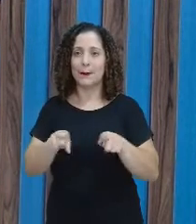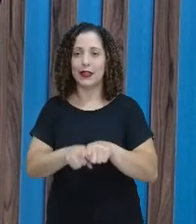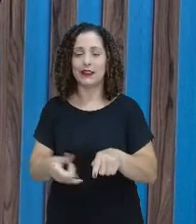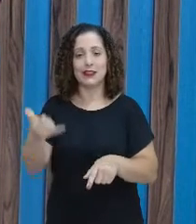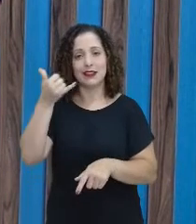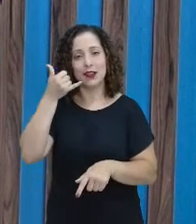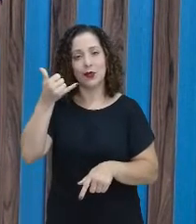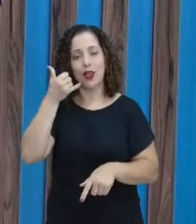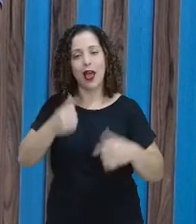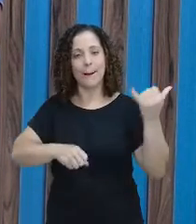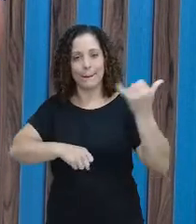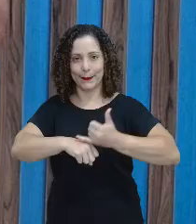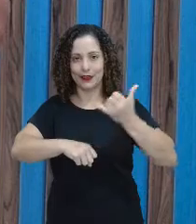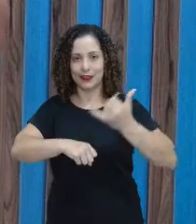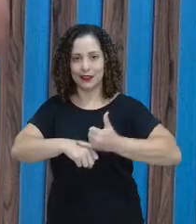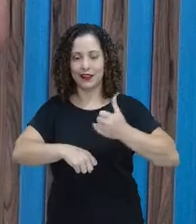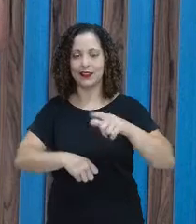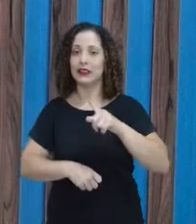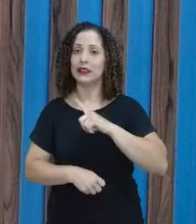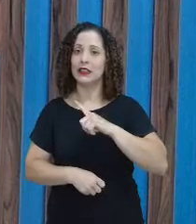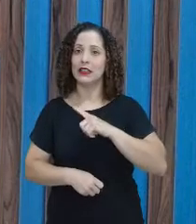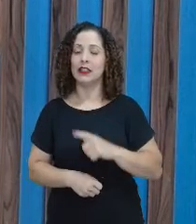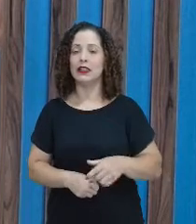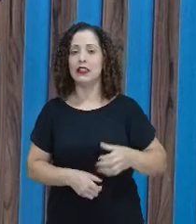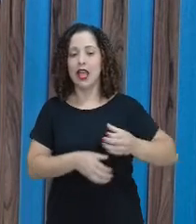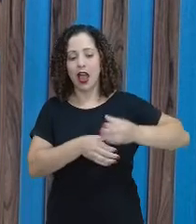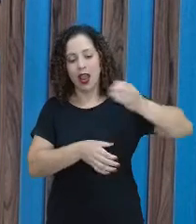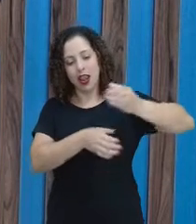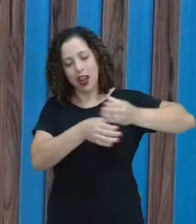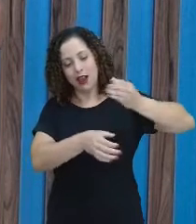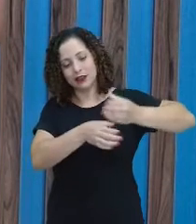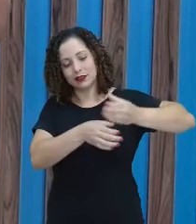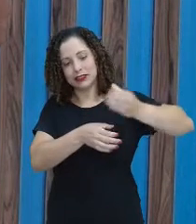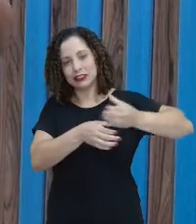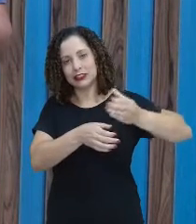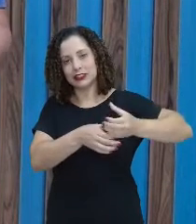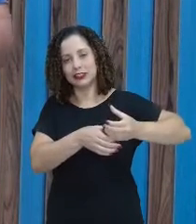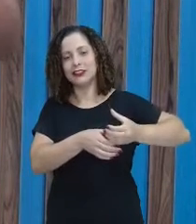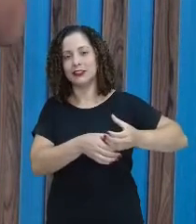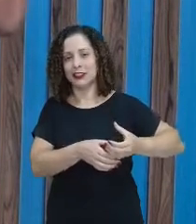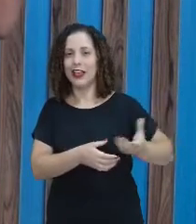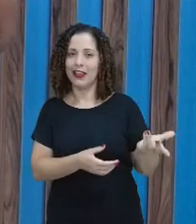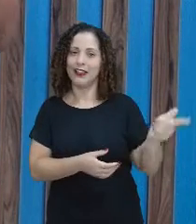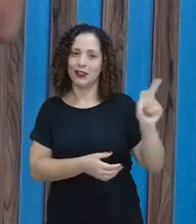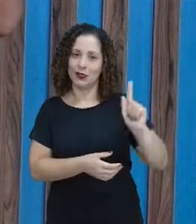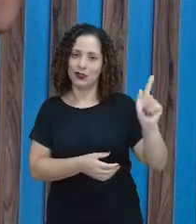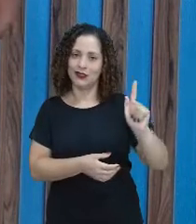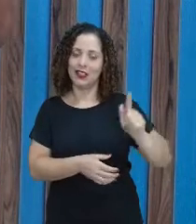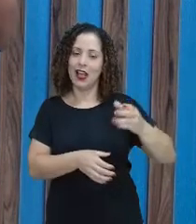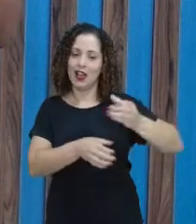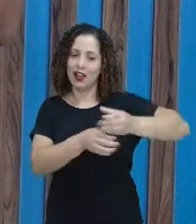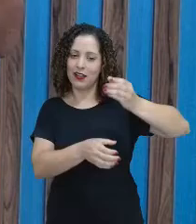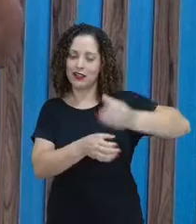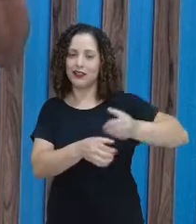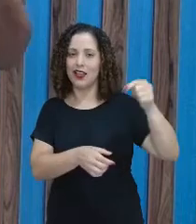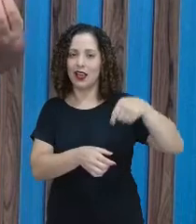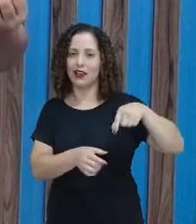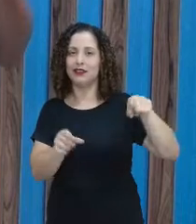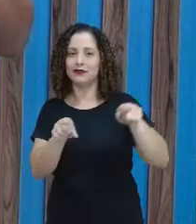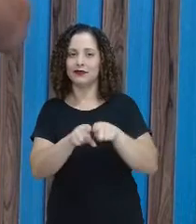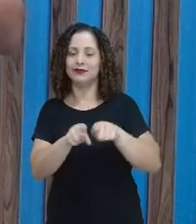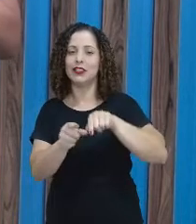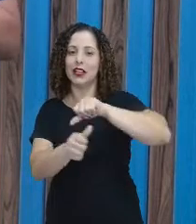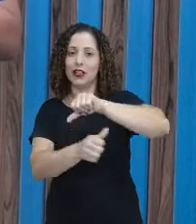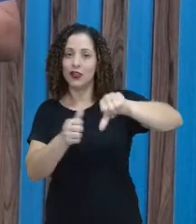de metais também no celular e a latinha de refrigerante, que também foi feito a partir da